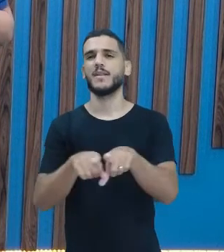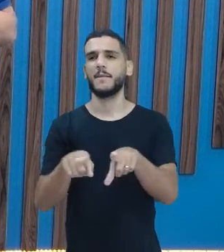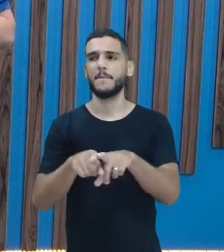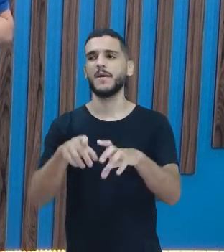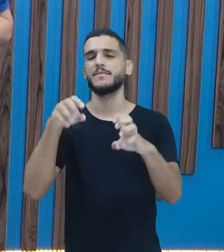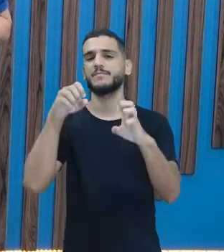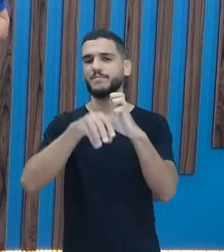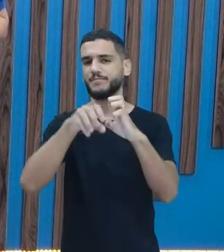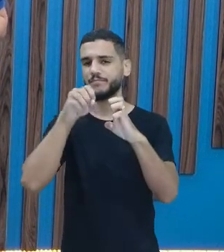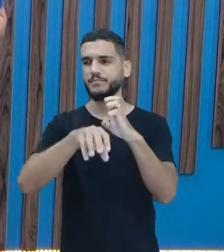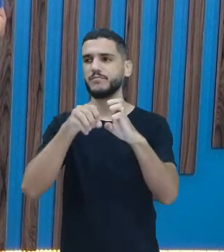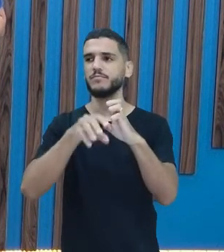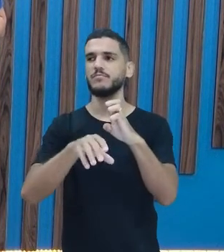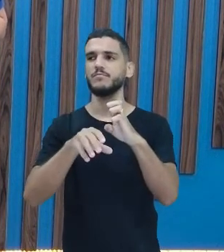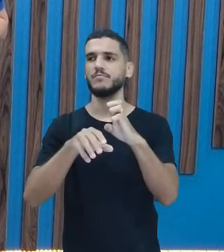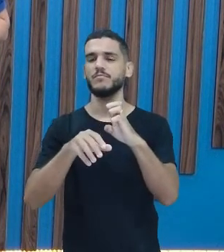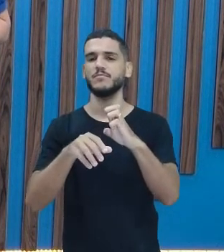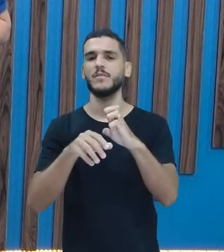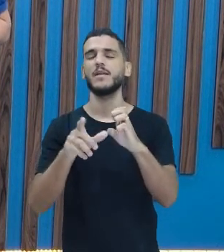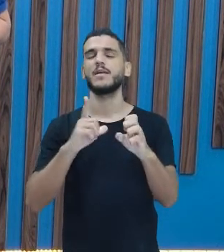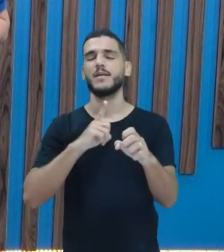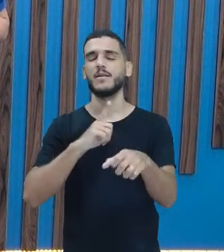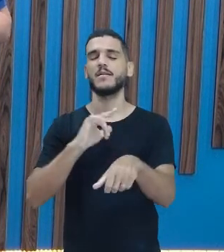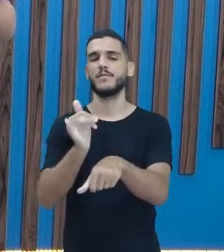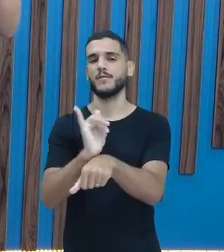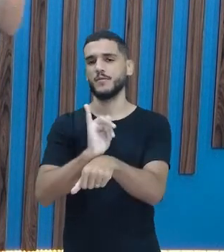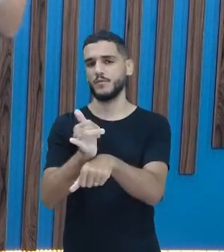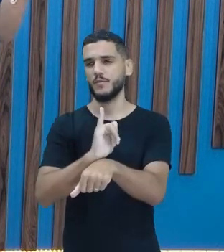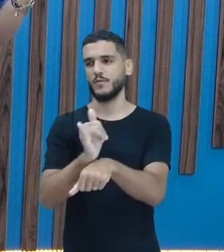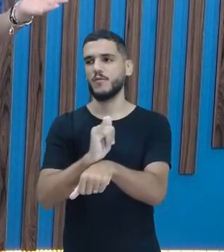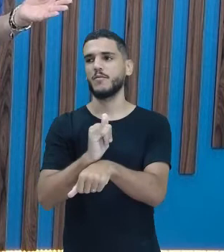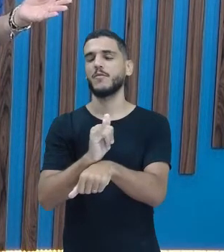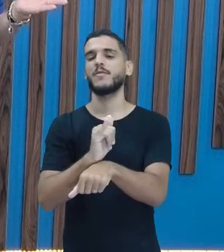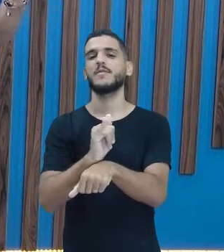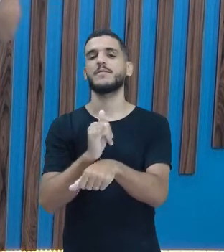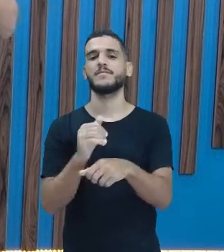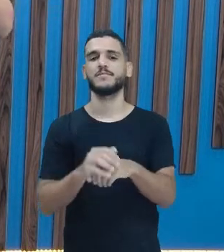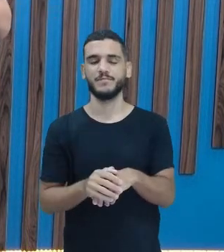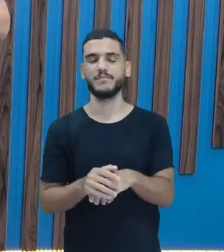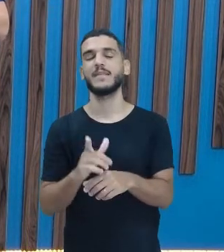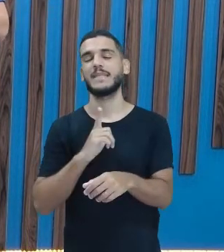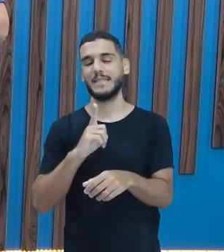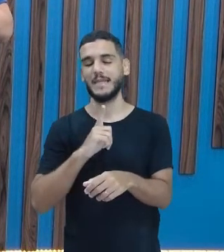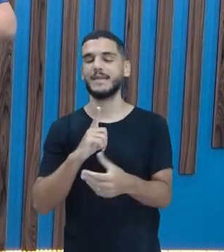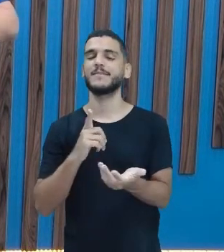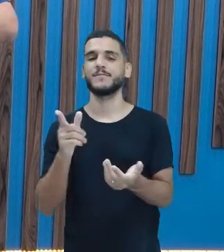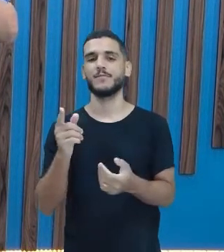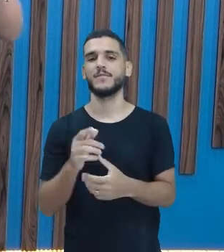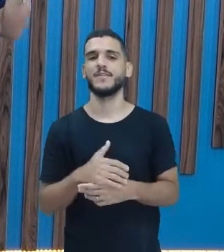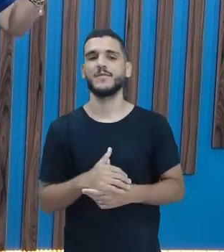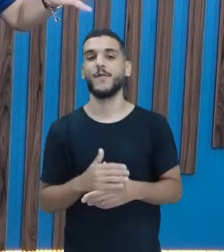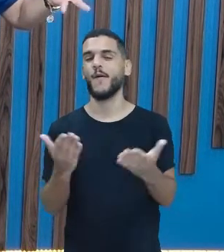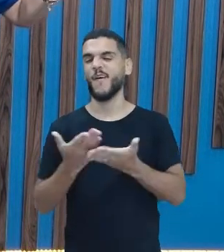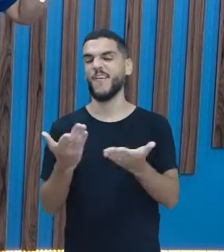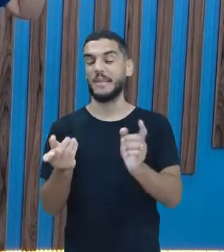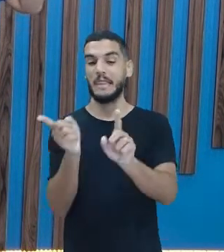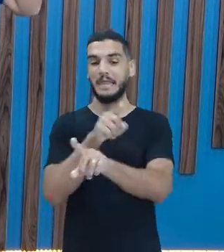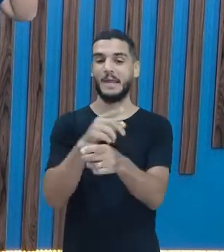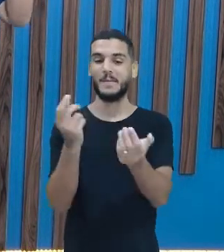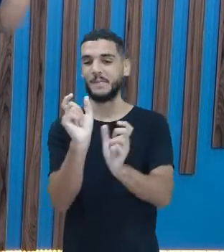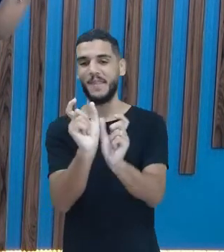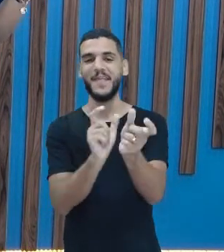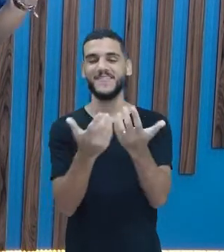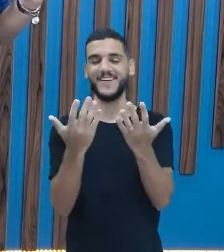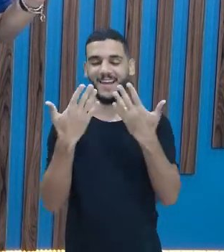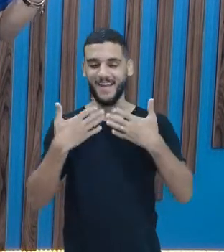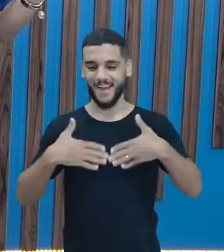Recife o canal no YouTube. Temos no YouTube o canal Educa Recife. Eu estou trocando tudo. Calma,